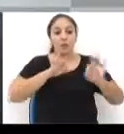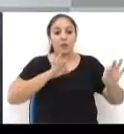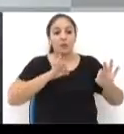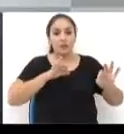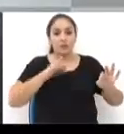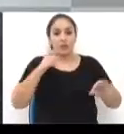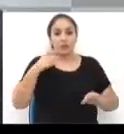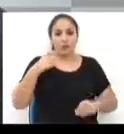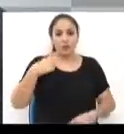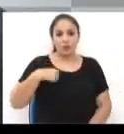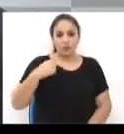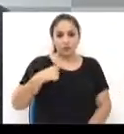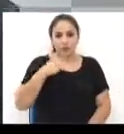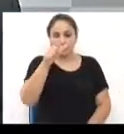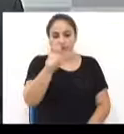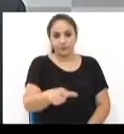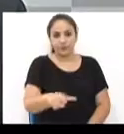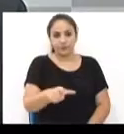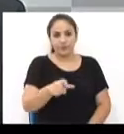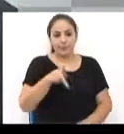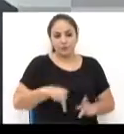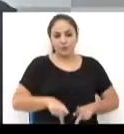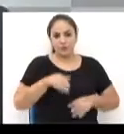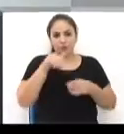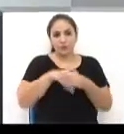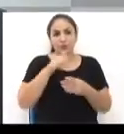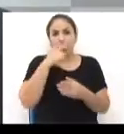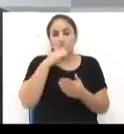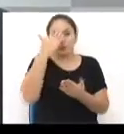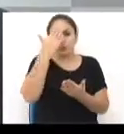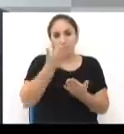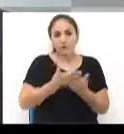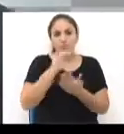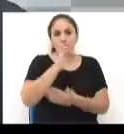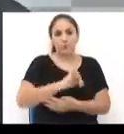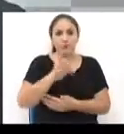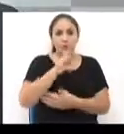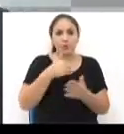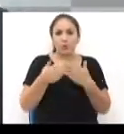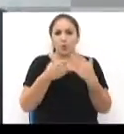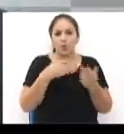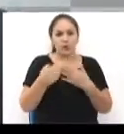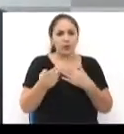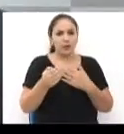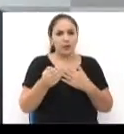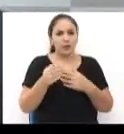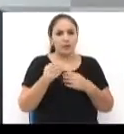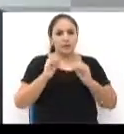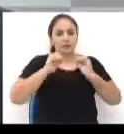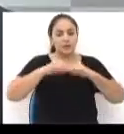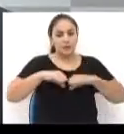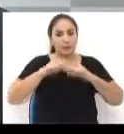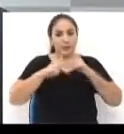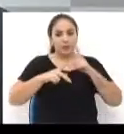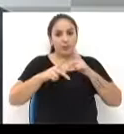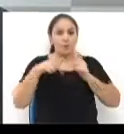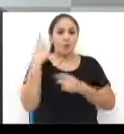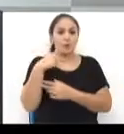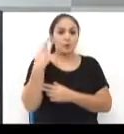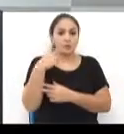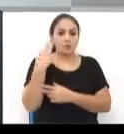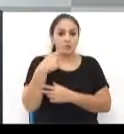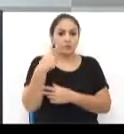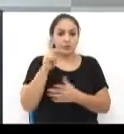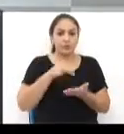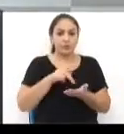a confiança inexistente no sistema político. E a confiança é um pressuposto fundamental, é claro, para todo e qualquer sistema político verdadeiro, né? O voto